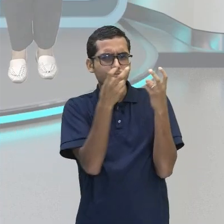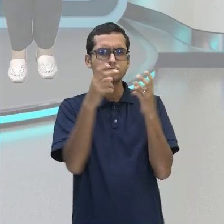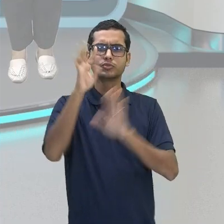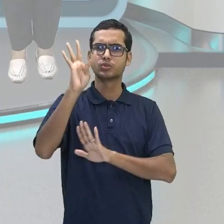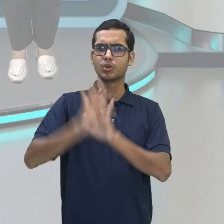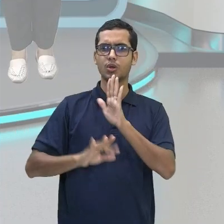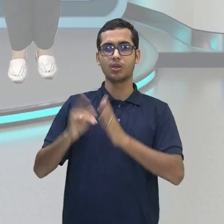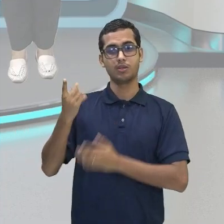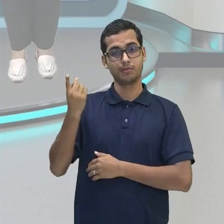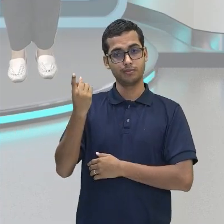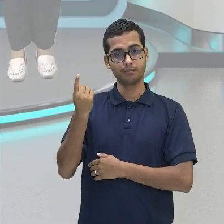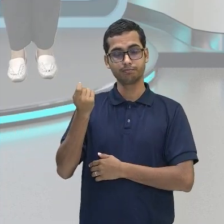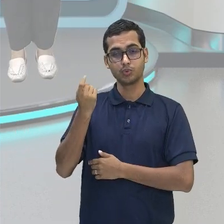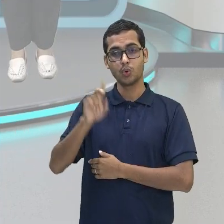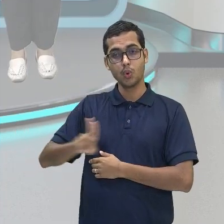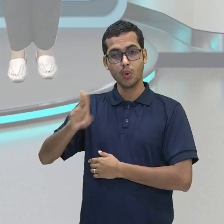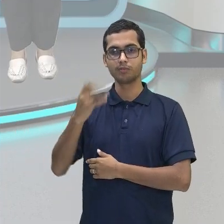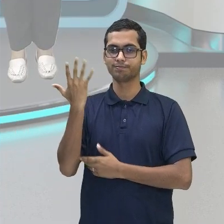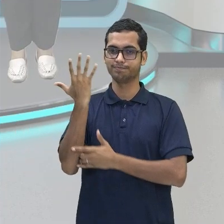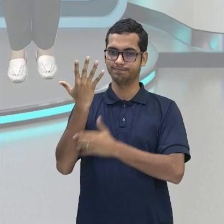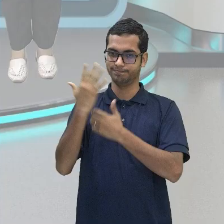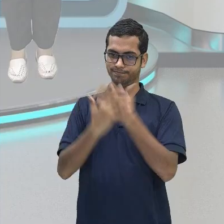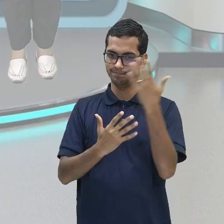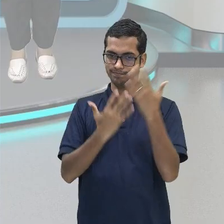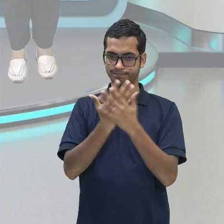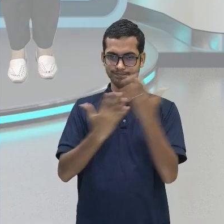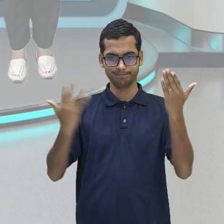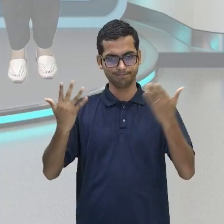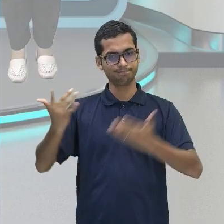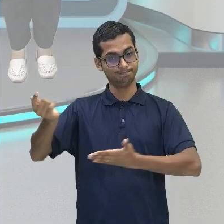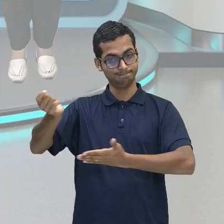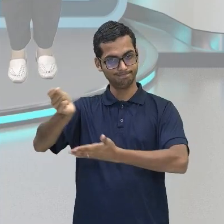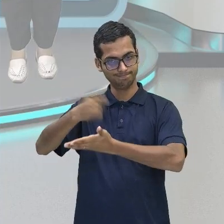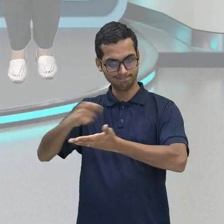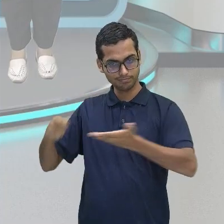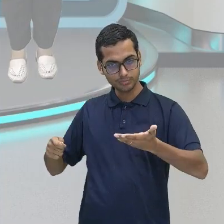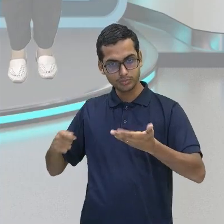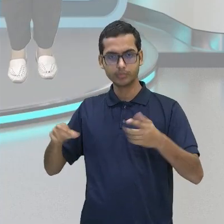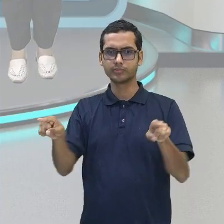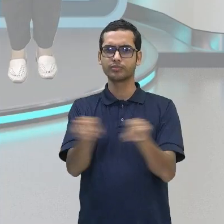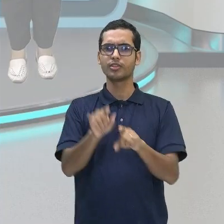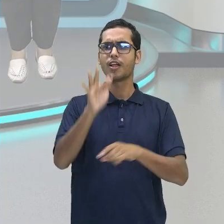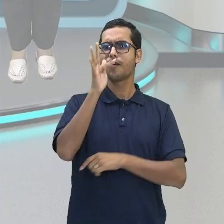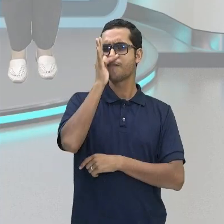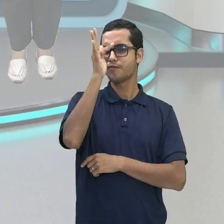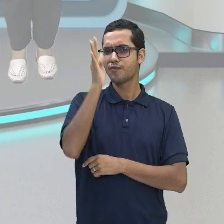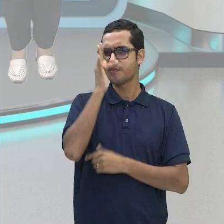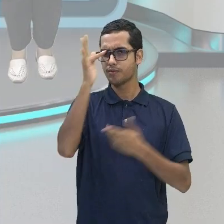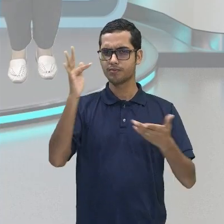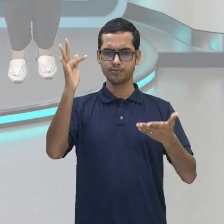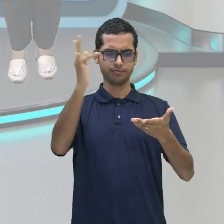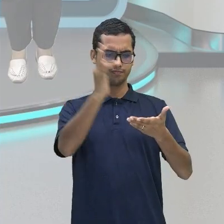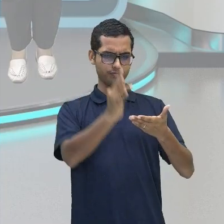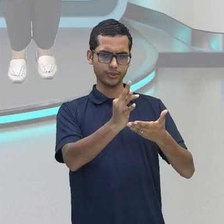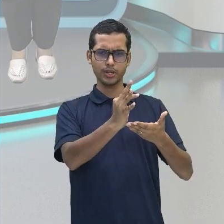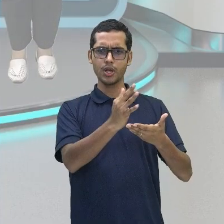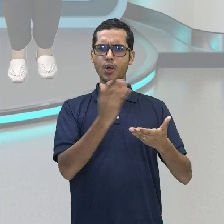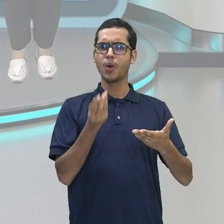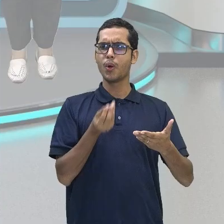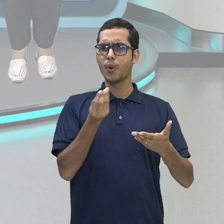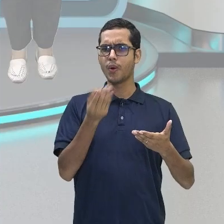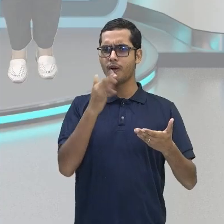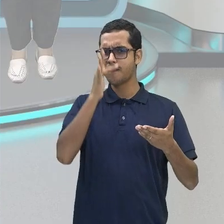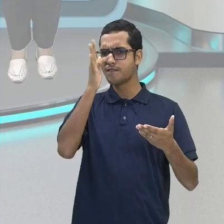texto escrito à mão. E a flor, junto ao texto, nos sugere que seja algo